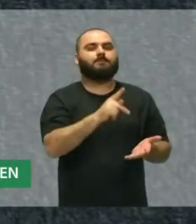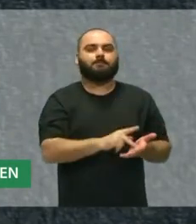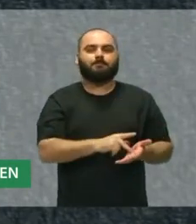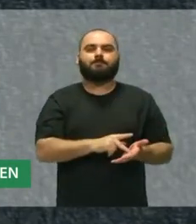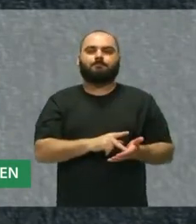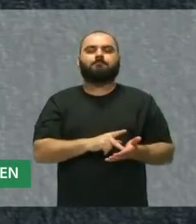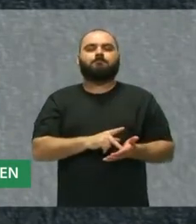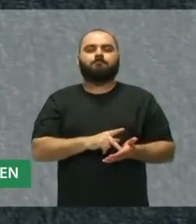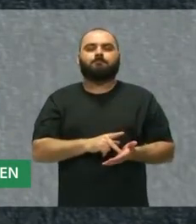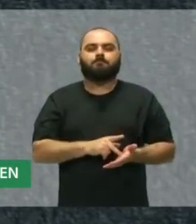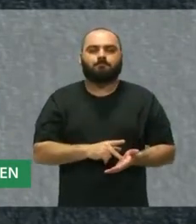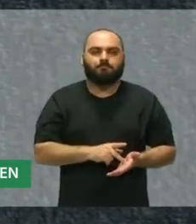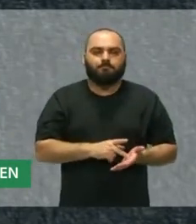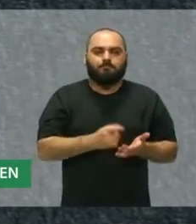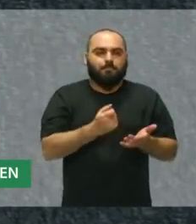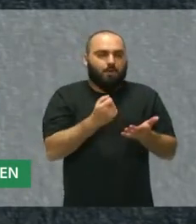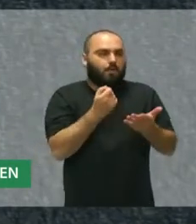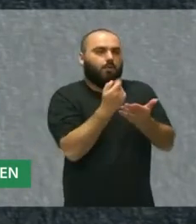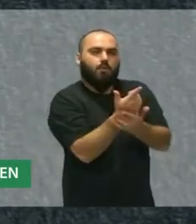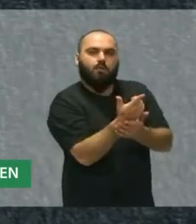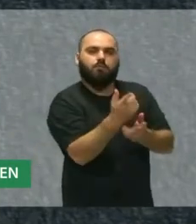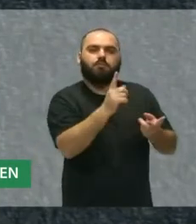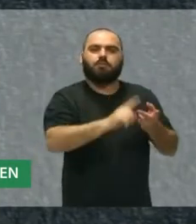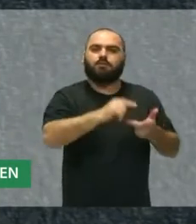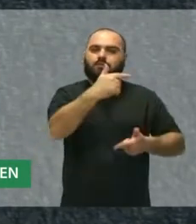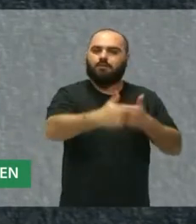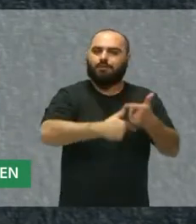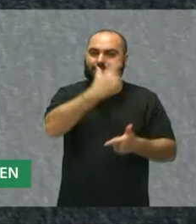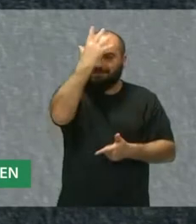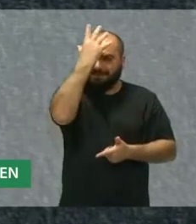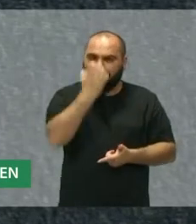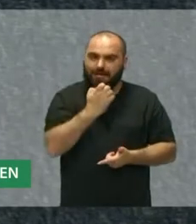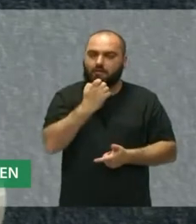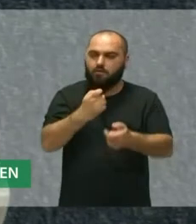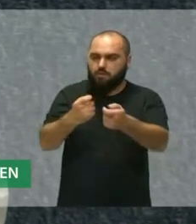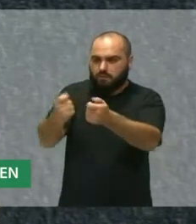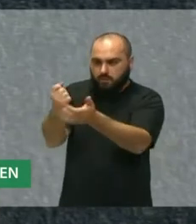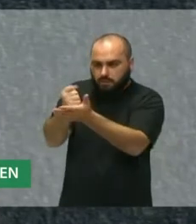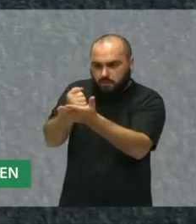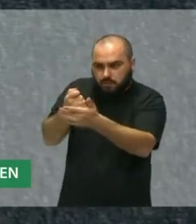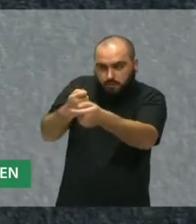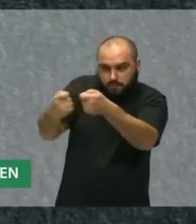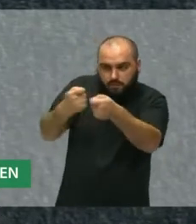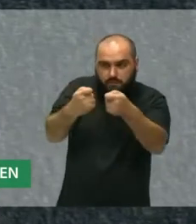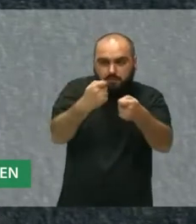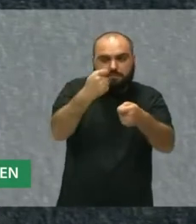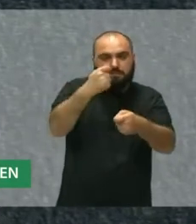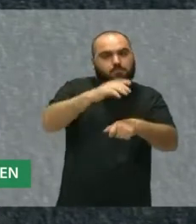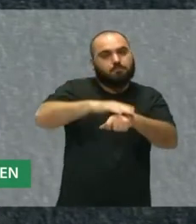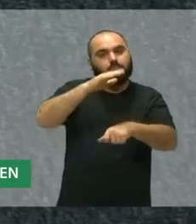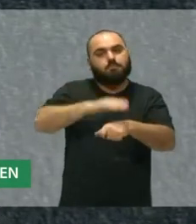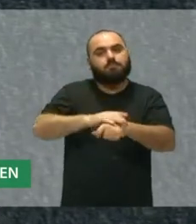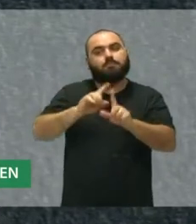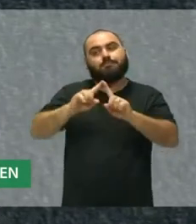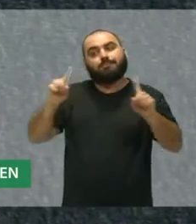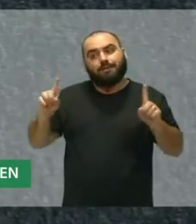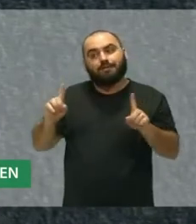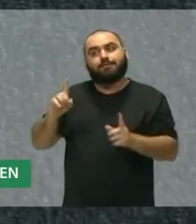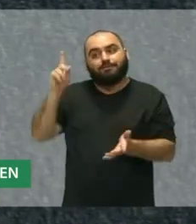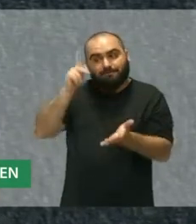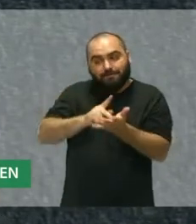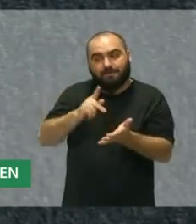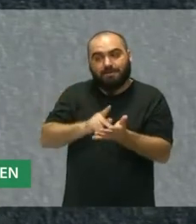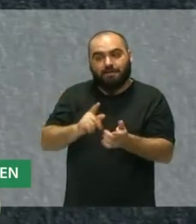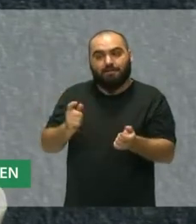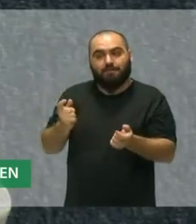questão de compras, um trabalho bastante sério, estamos nos organizando cada vez mais, mas o mercado realmente, os preços